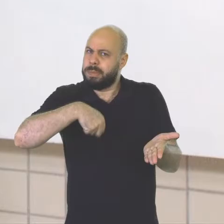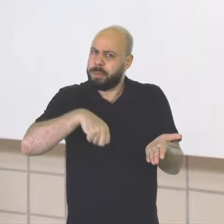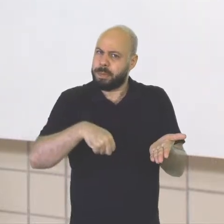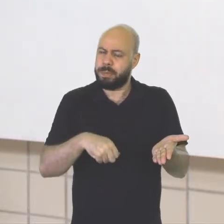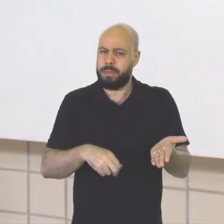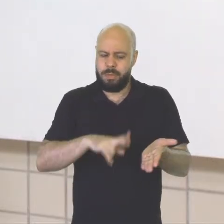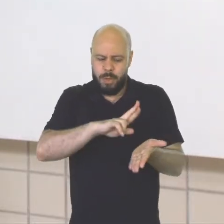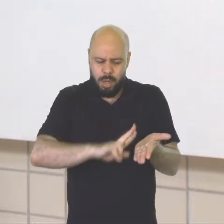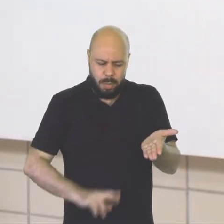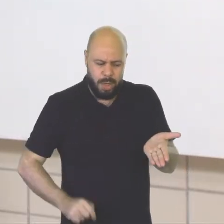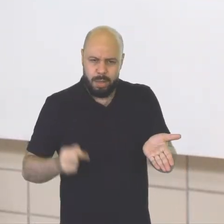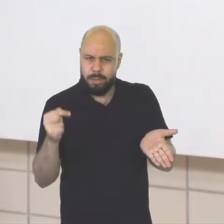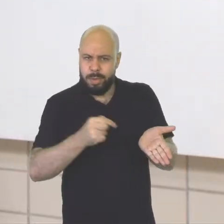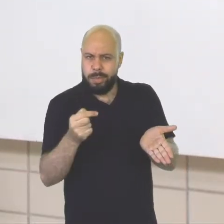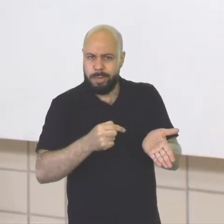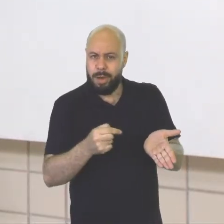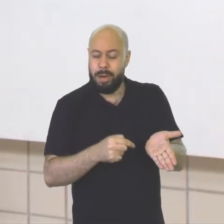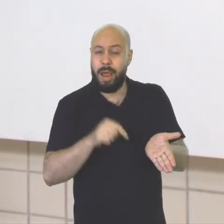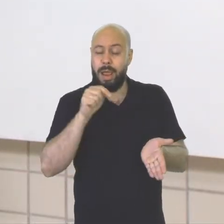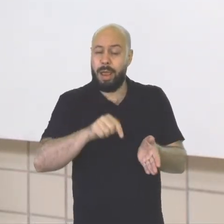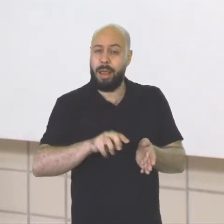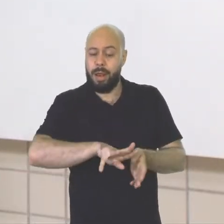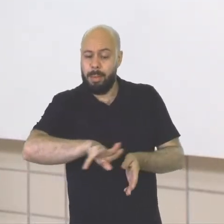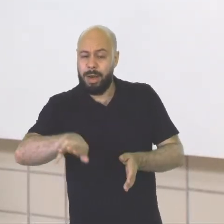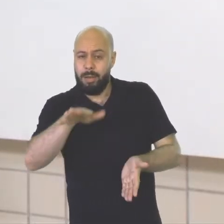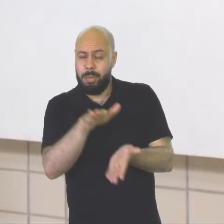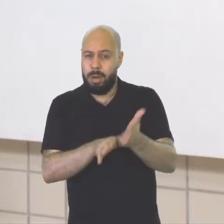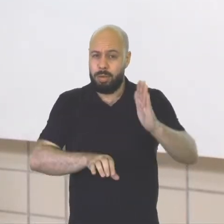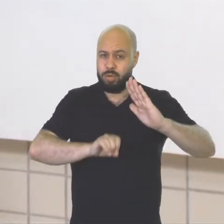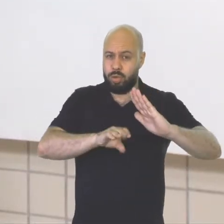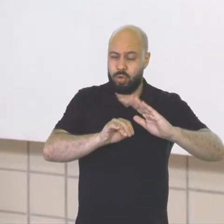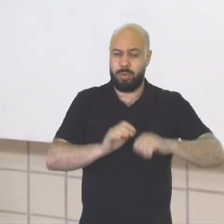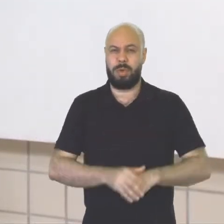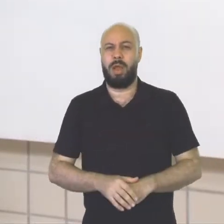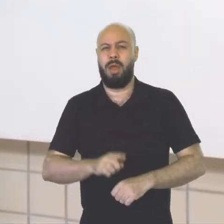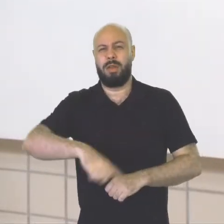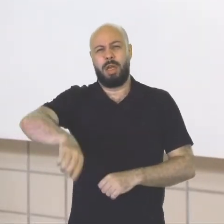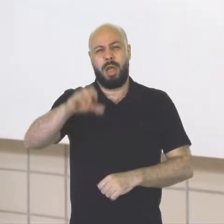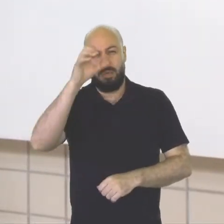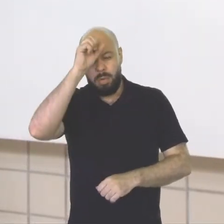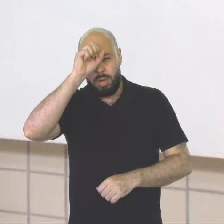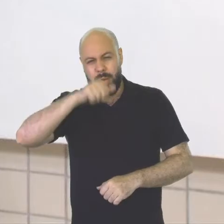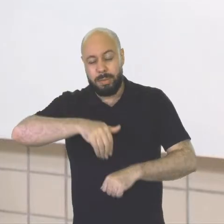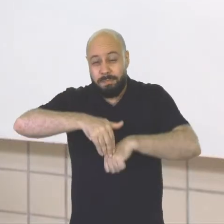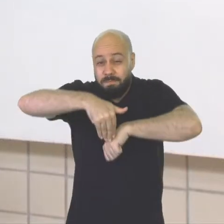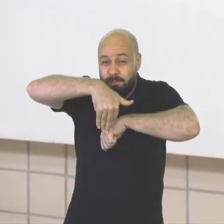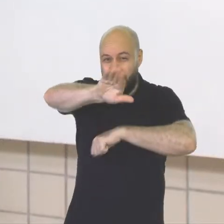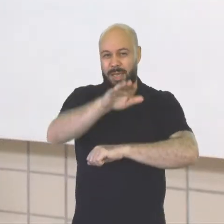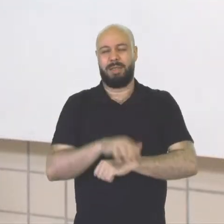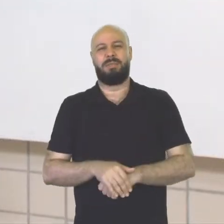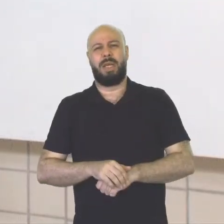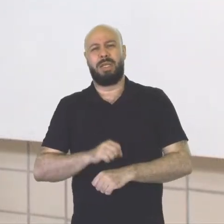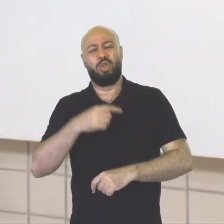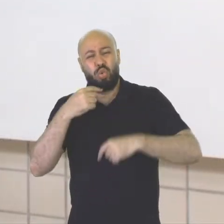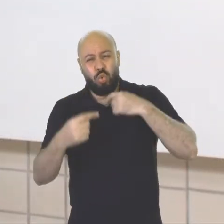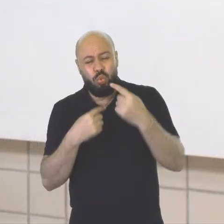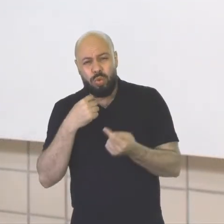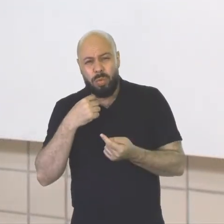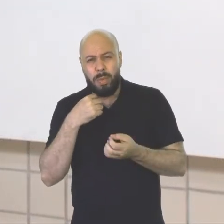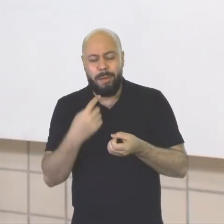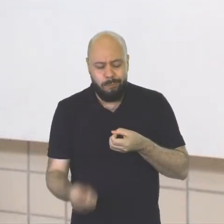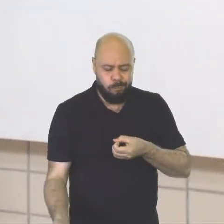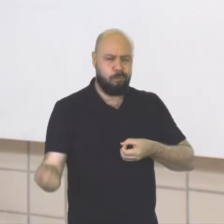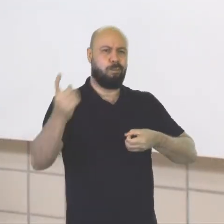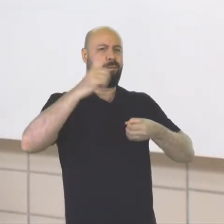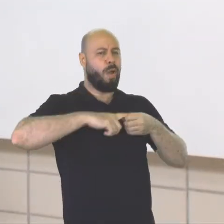responder aos questionamentos na plataforma, para que vocês consigam aprender ao máximo. Tá com dúvida? Volta lá